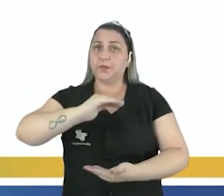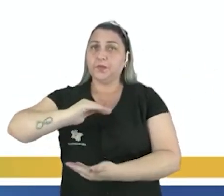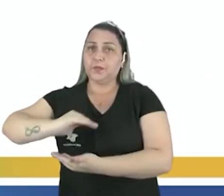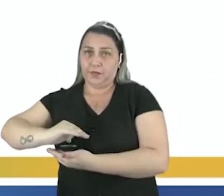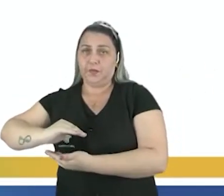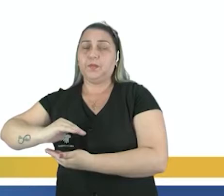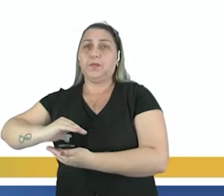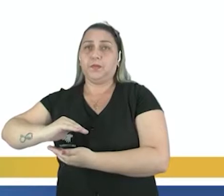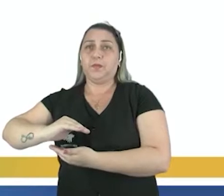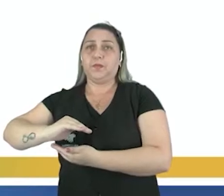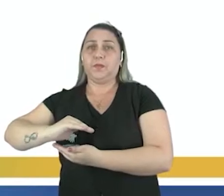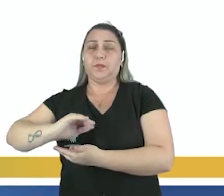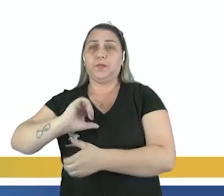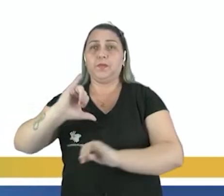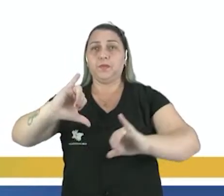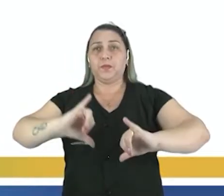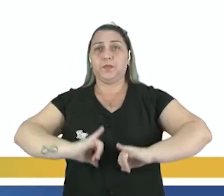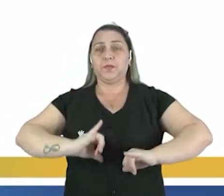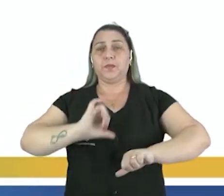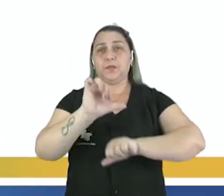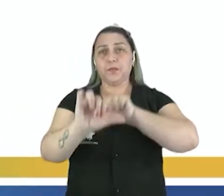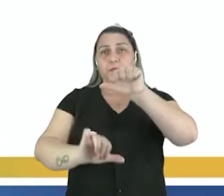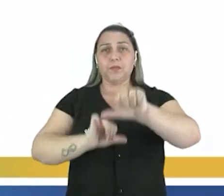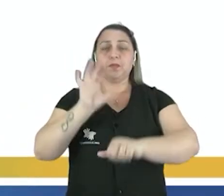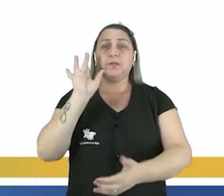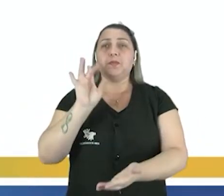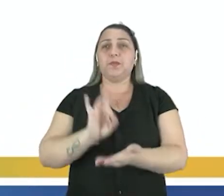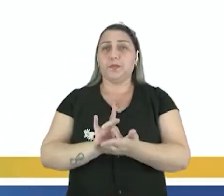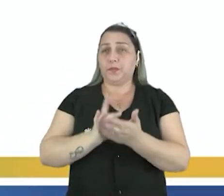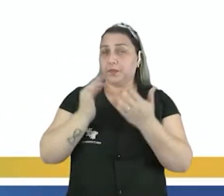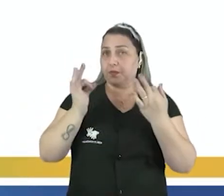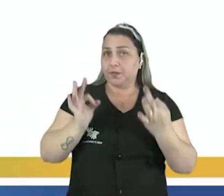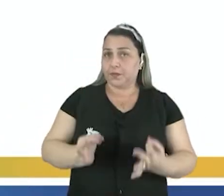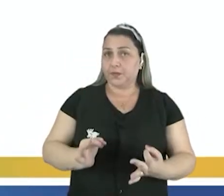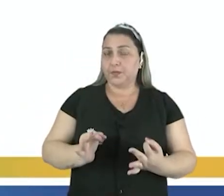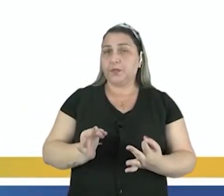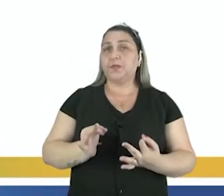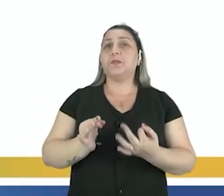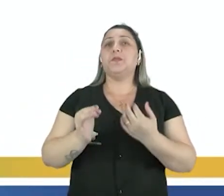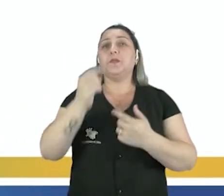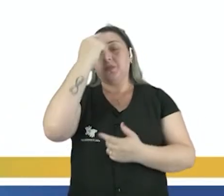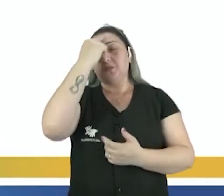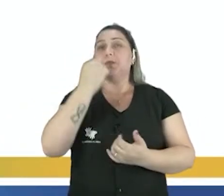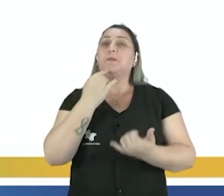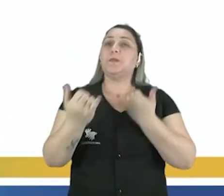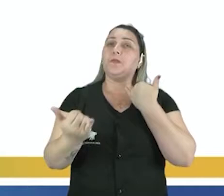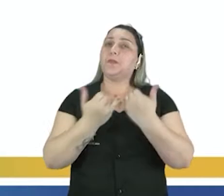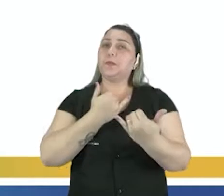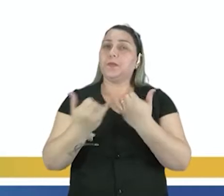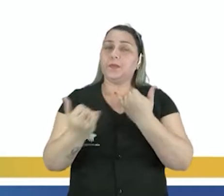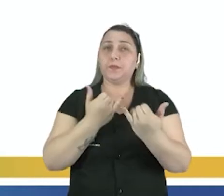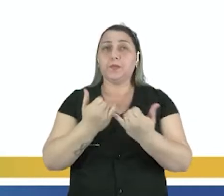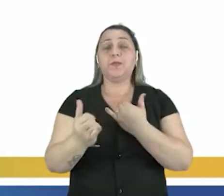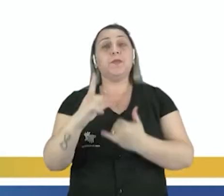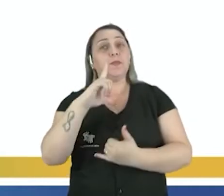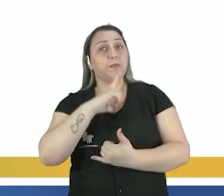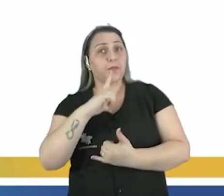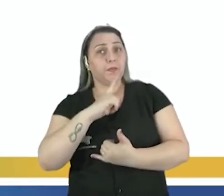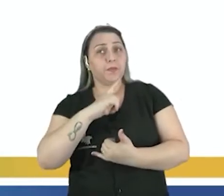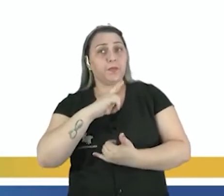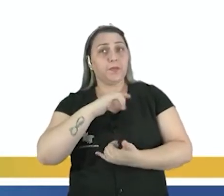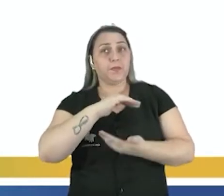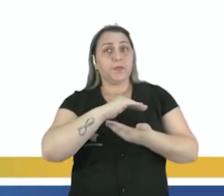o tamanho sofreu uma redução, certo? Então, figuras semelhantes são figuras que elas possuem